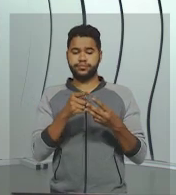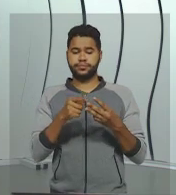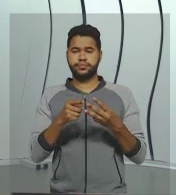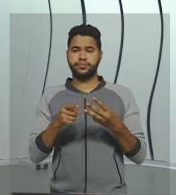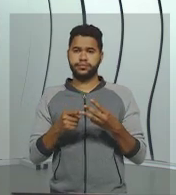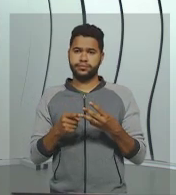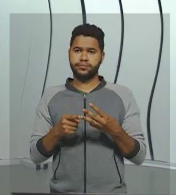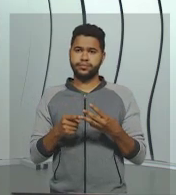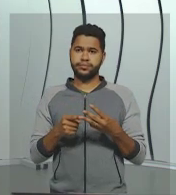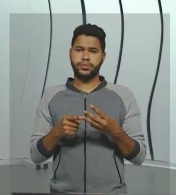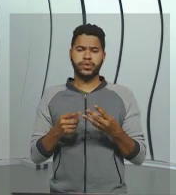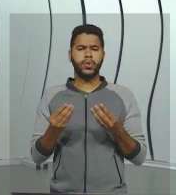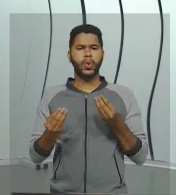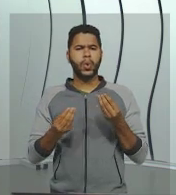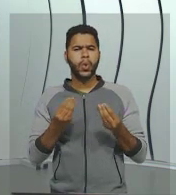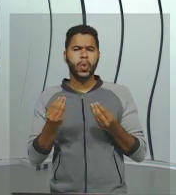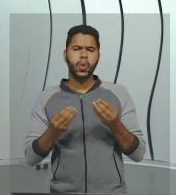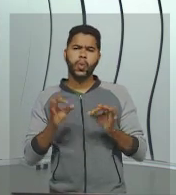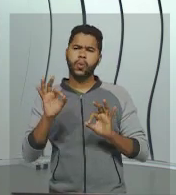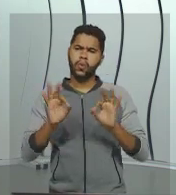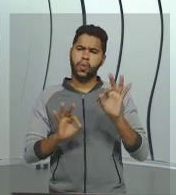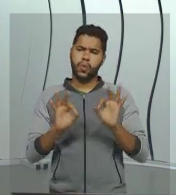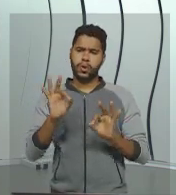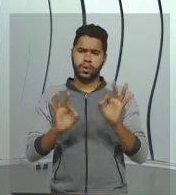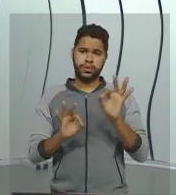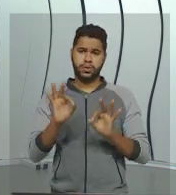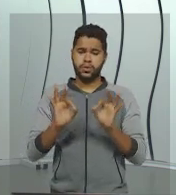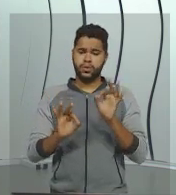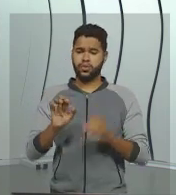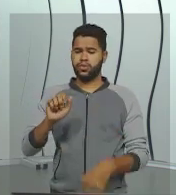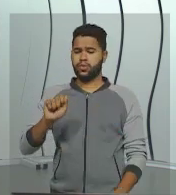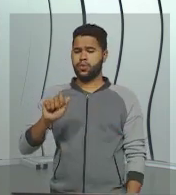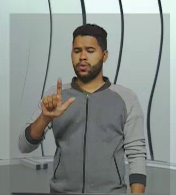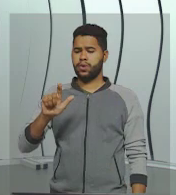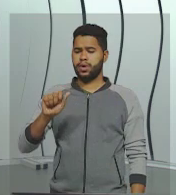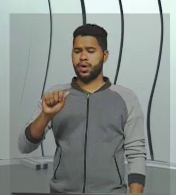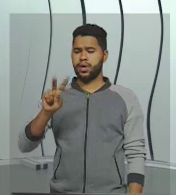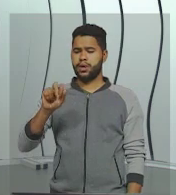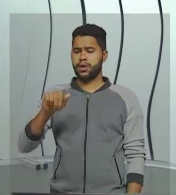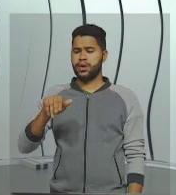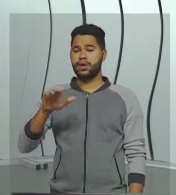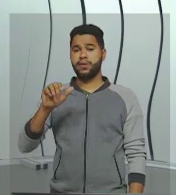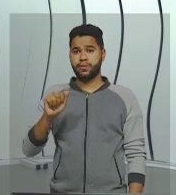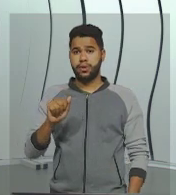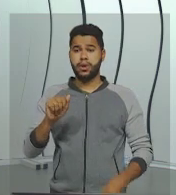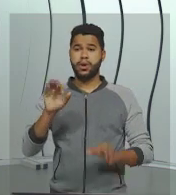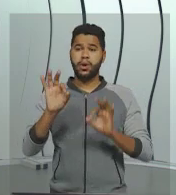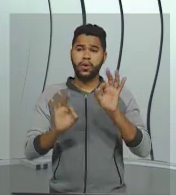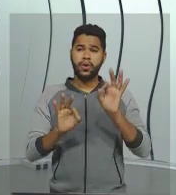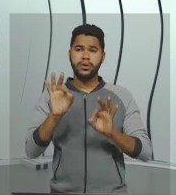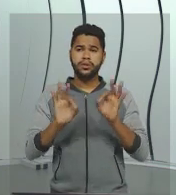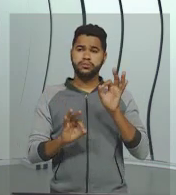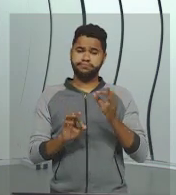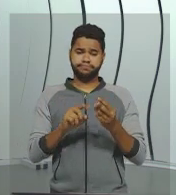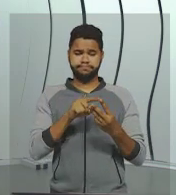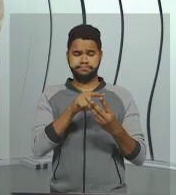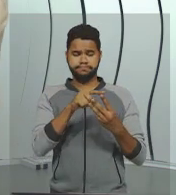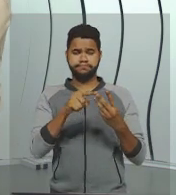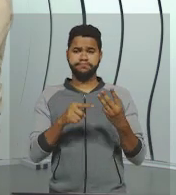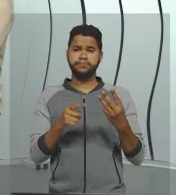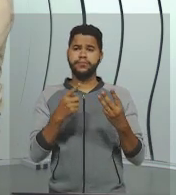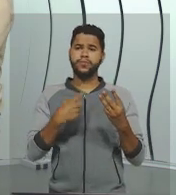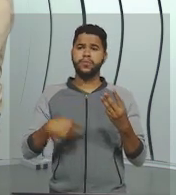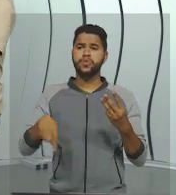pontos. Como que eles se organizam na alavanca. E é a partir dessa organização desses 3 pontos que a